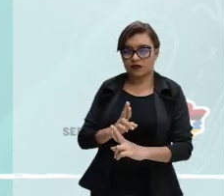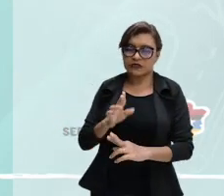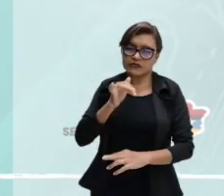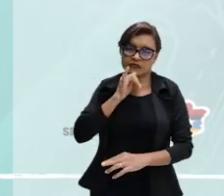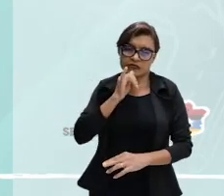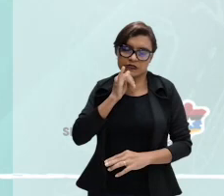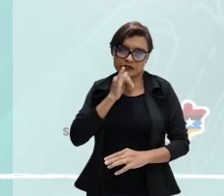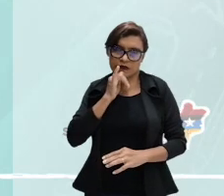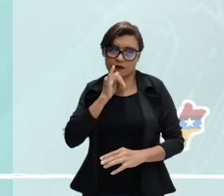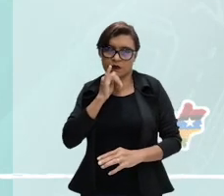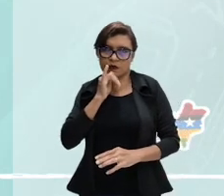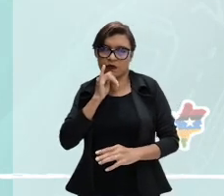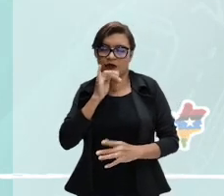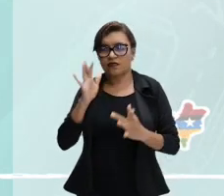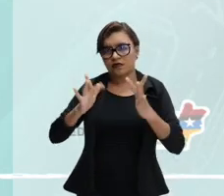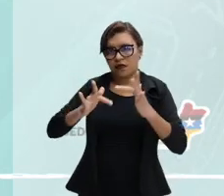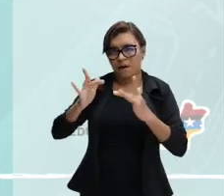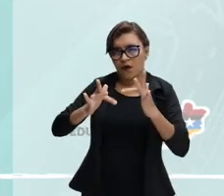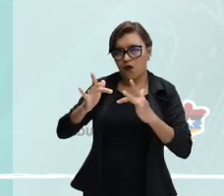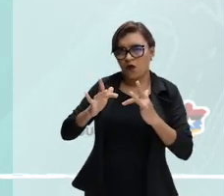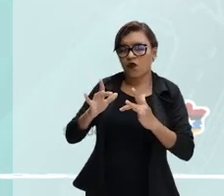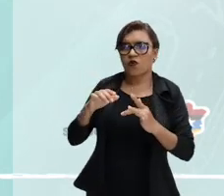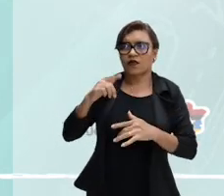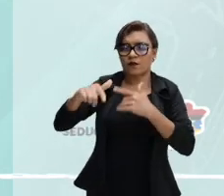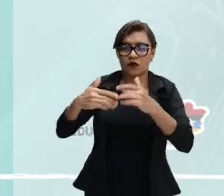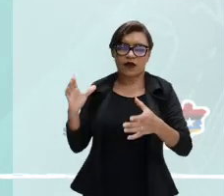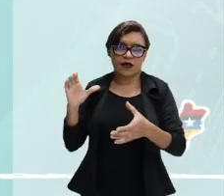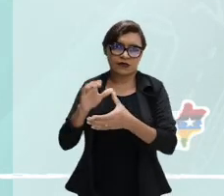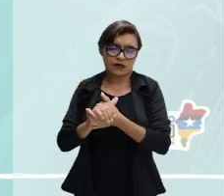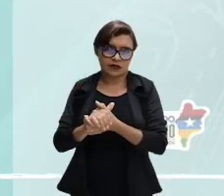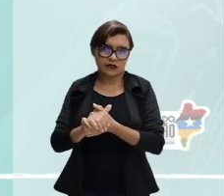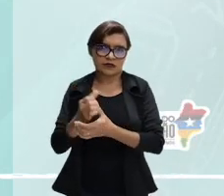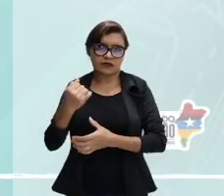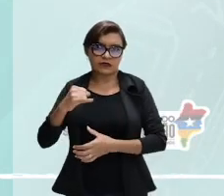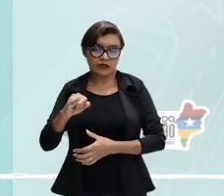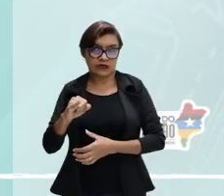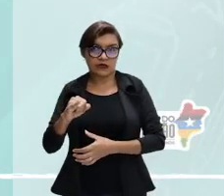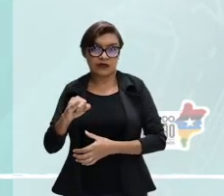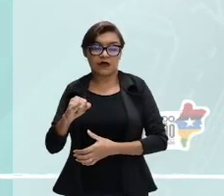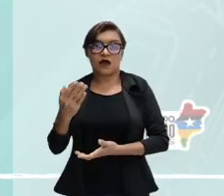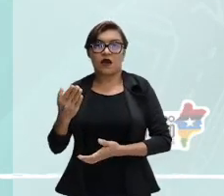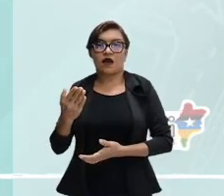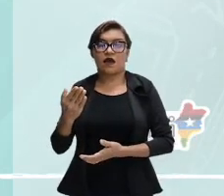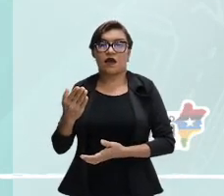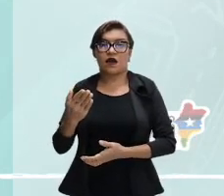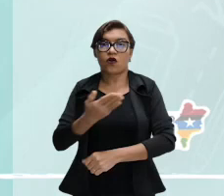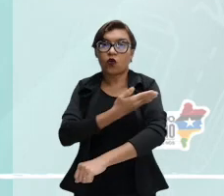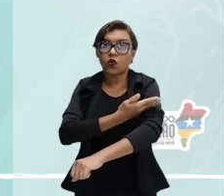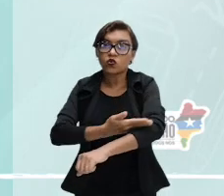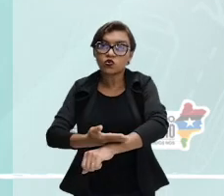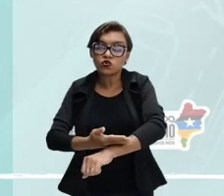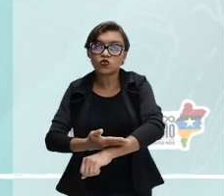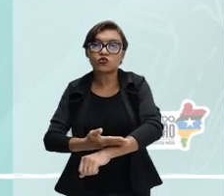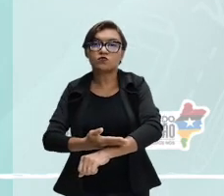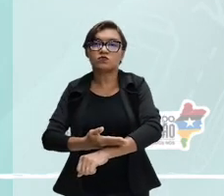quando ela casa e a pessoa ela tem maus hábitos, a chance de você se tornar uma pessoa obesa é